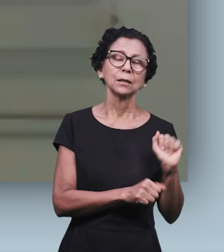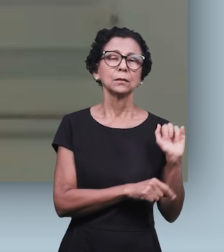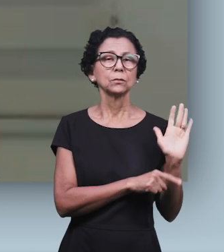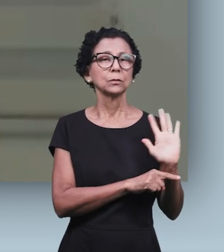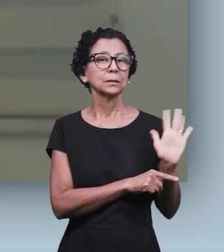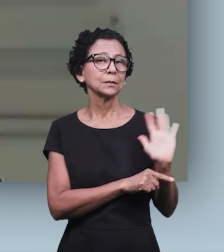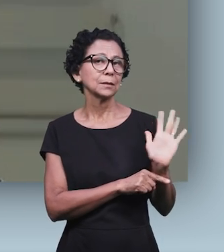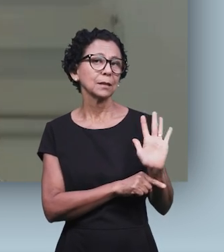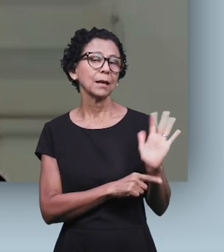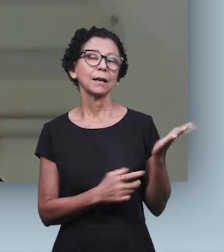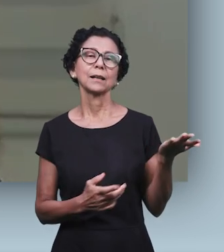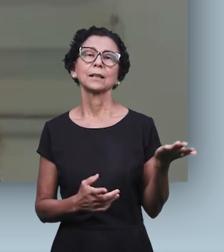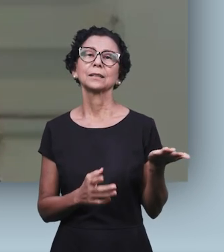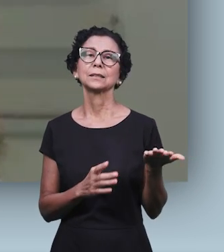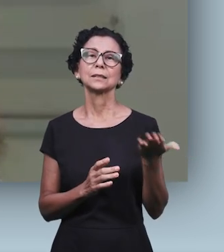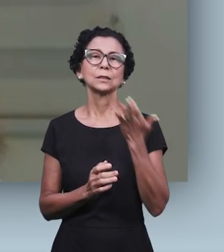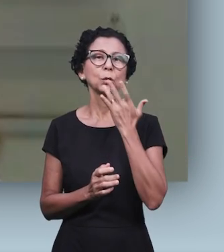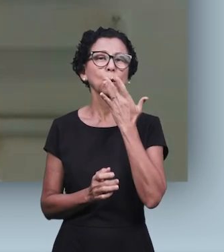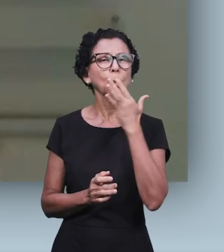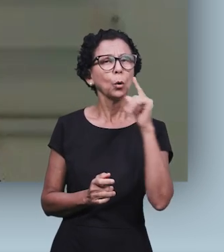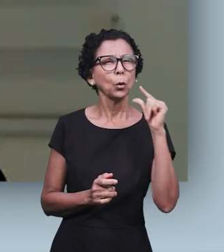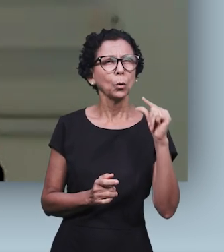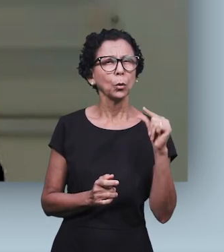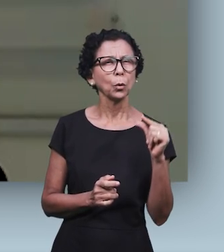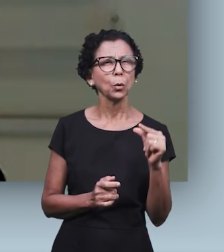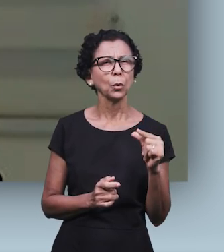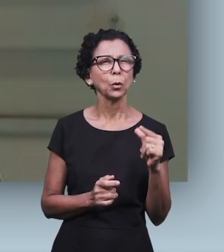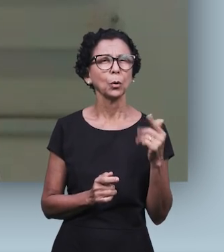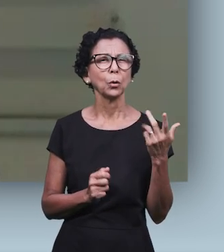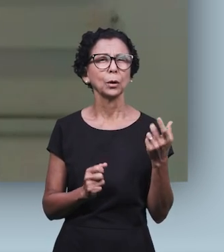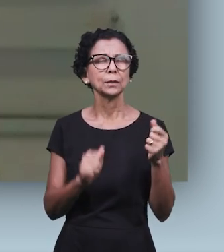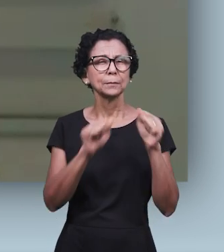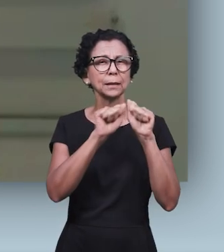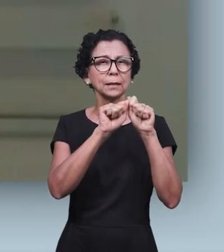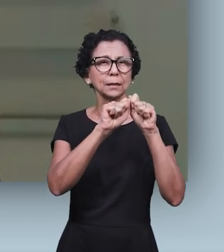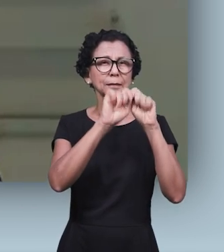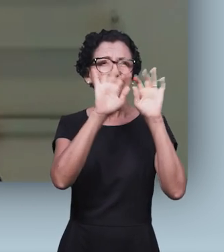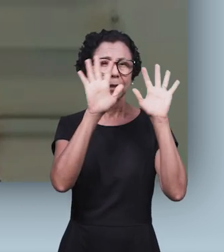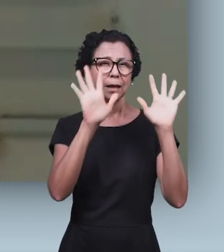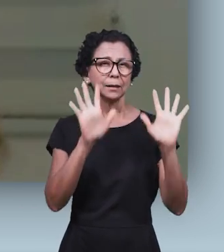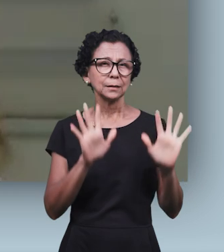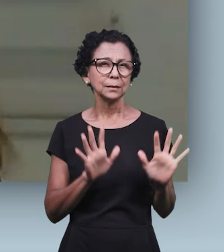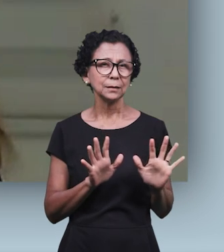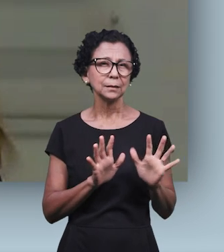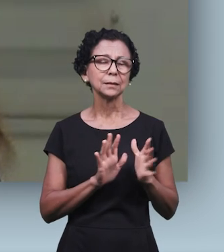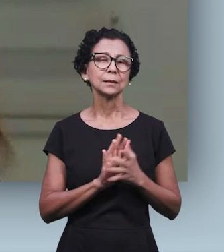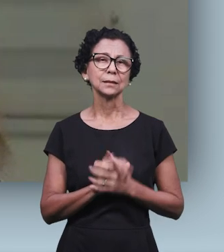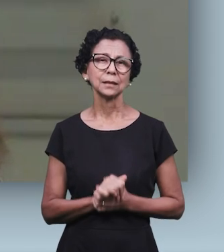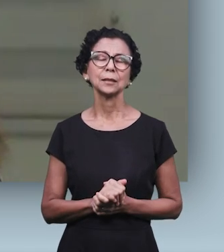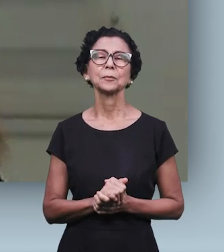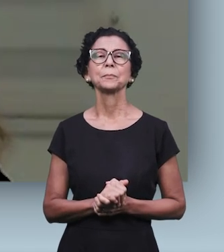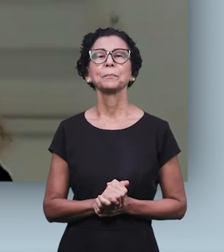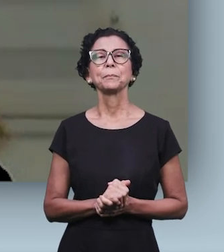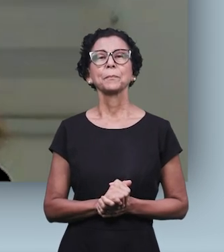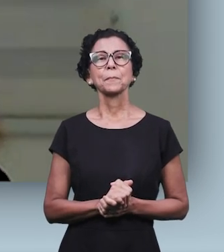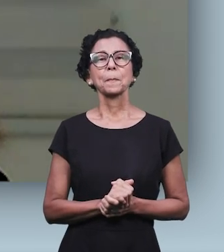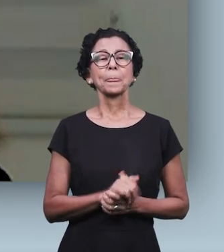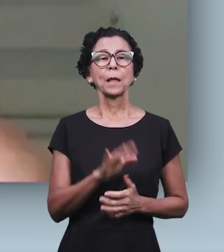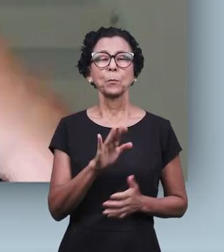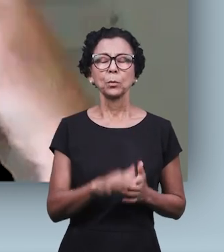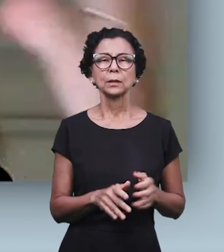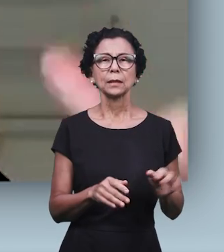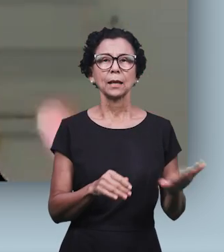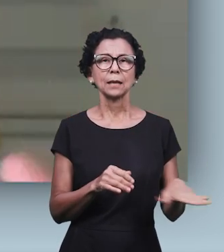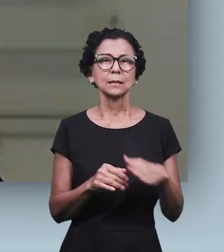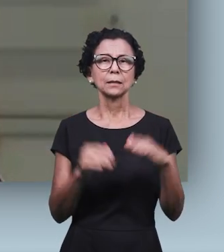Os slides, como eu falei, com menos cores, né? Porque as crianças com deficiência muitas vezes têm pouco tempo de atenção, né? Elas